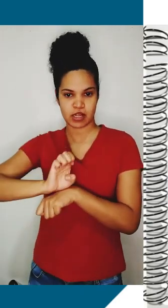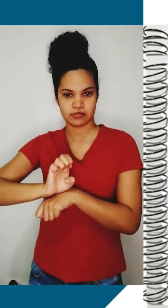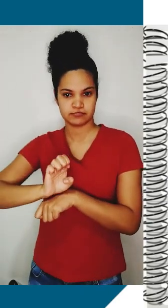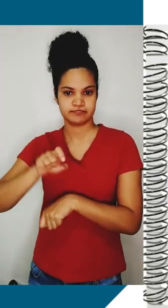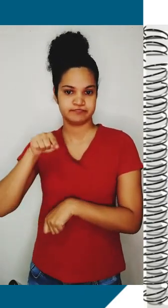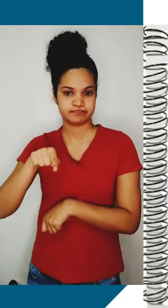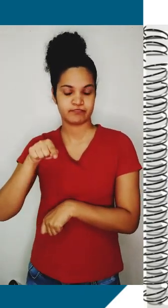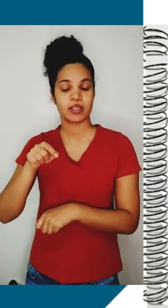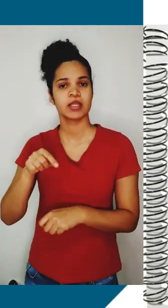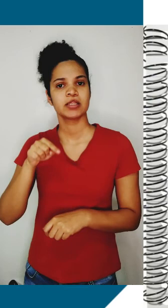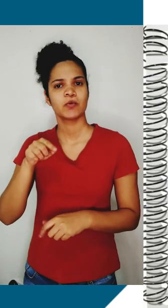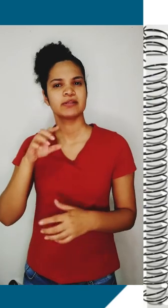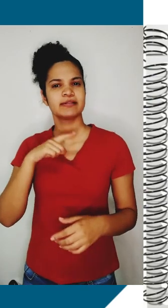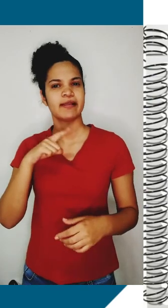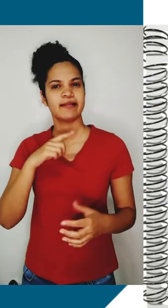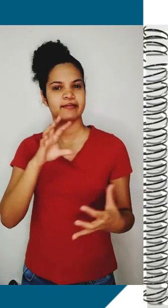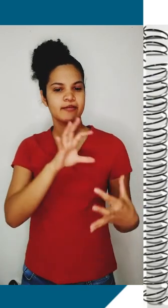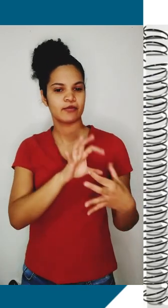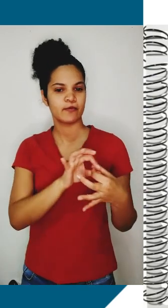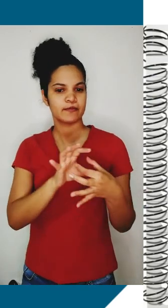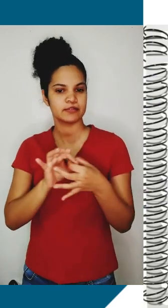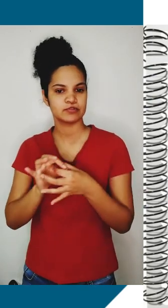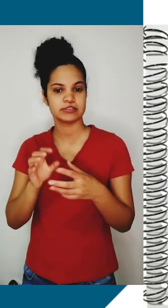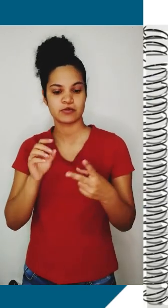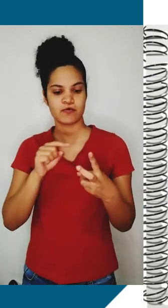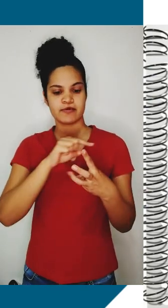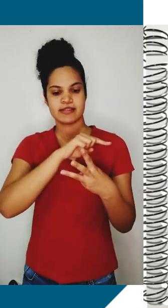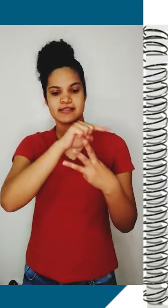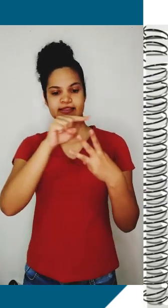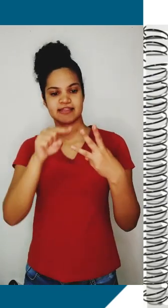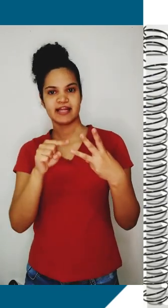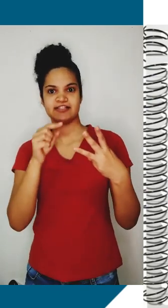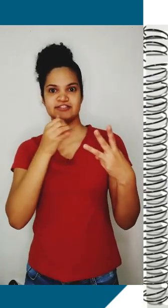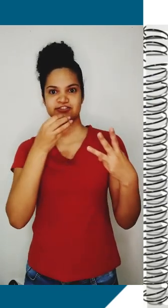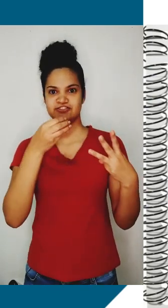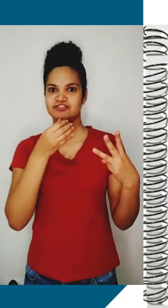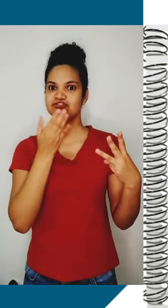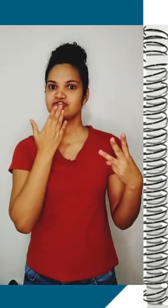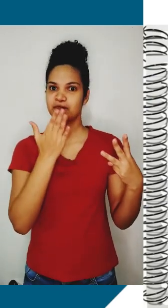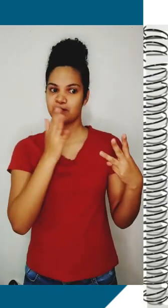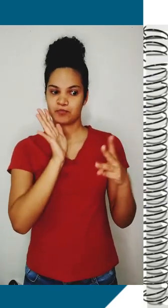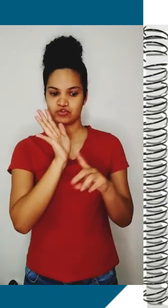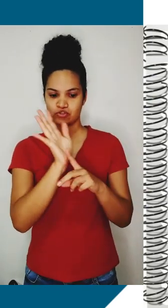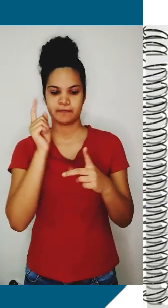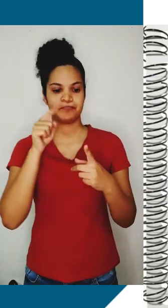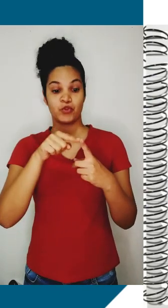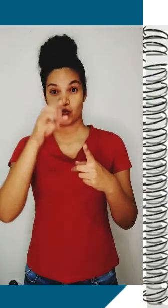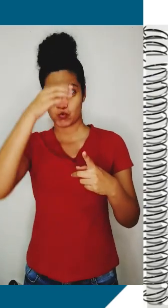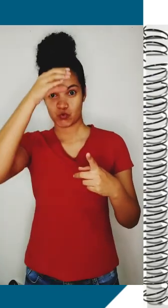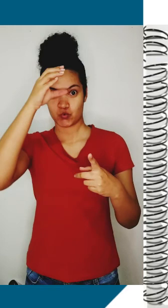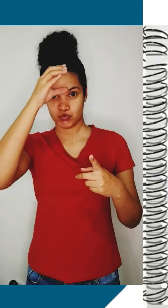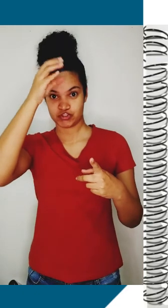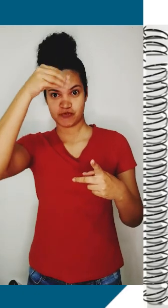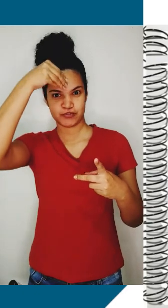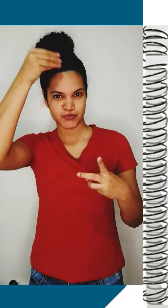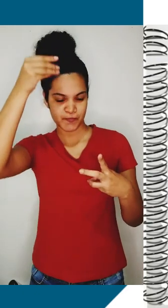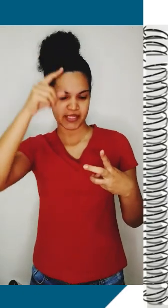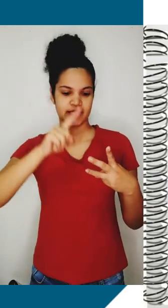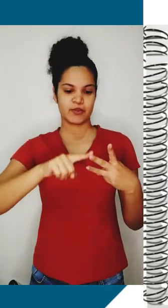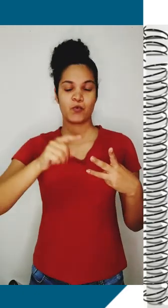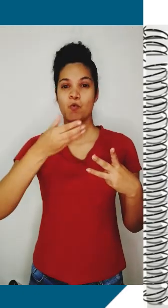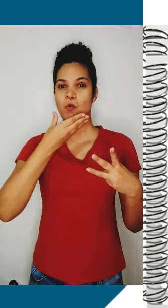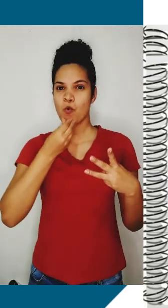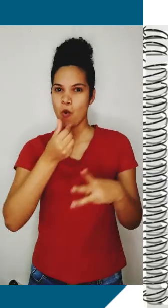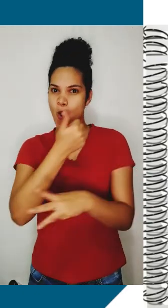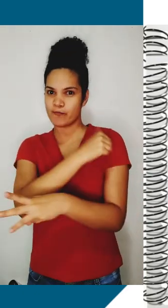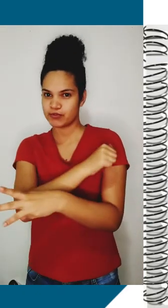a contextualização formada por 3 imagens. A gente tem ali, tio e sobrinho torturados, o adolescente espancado no